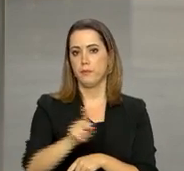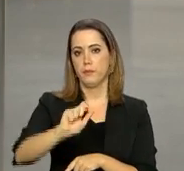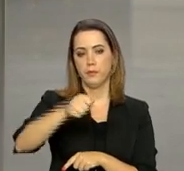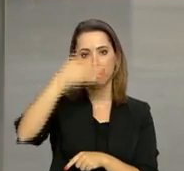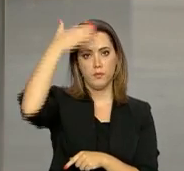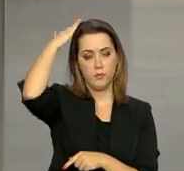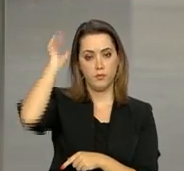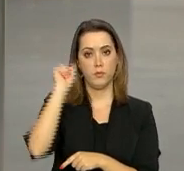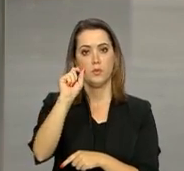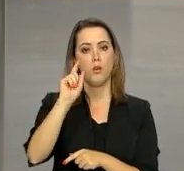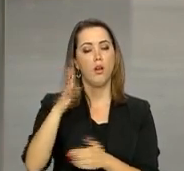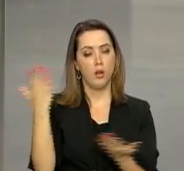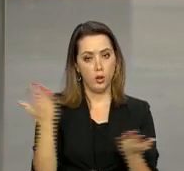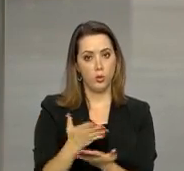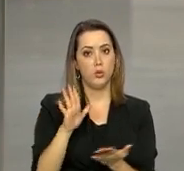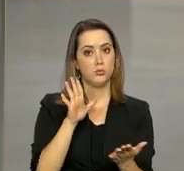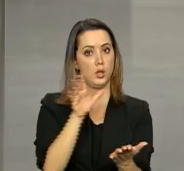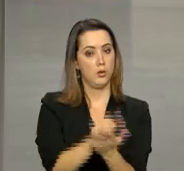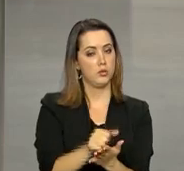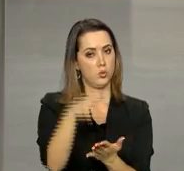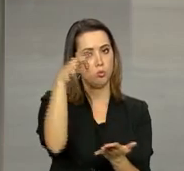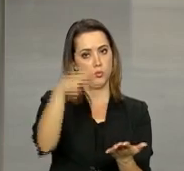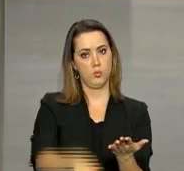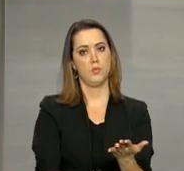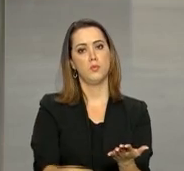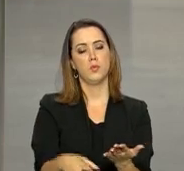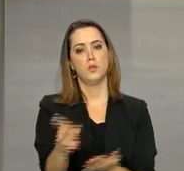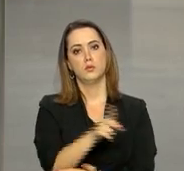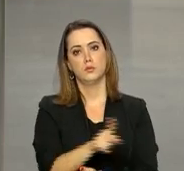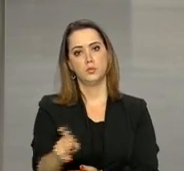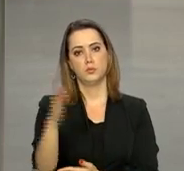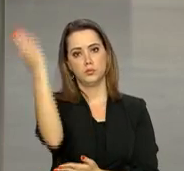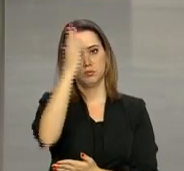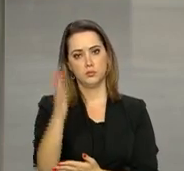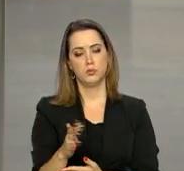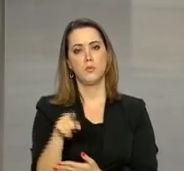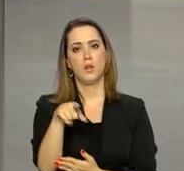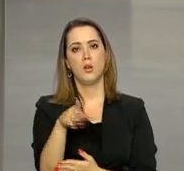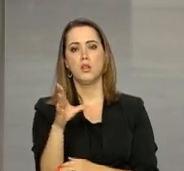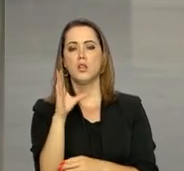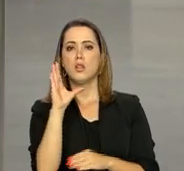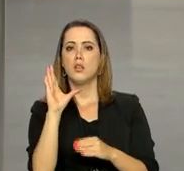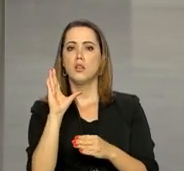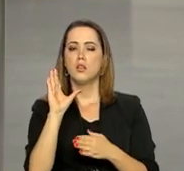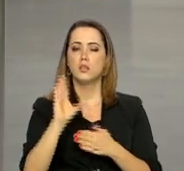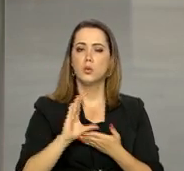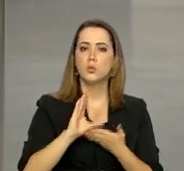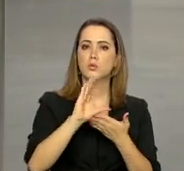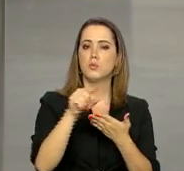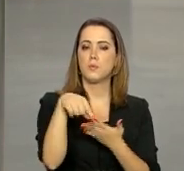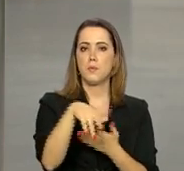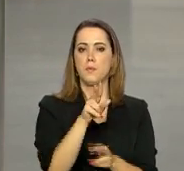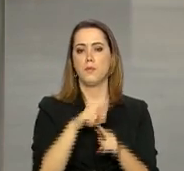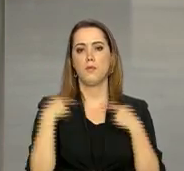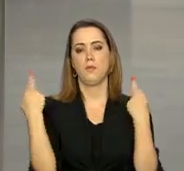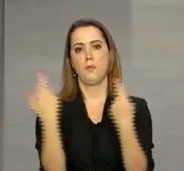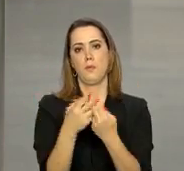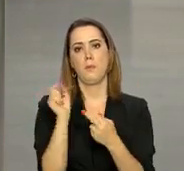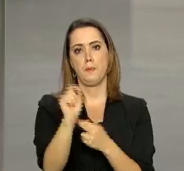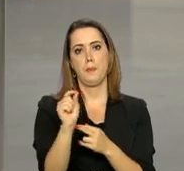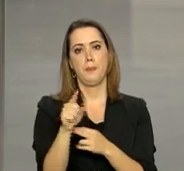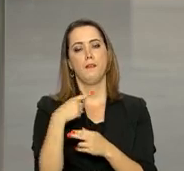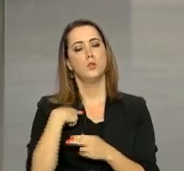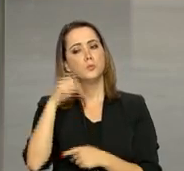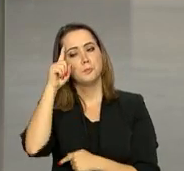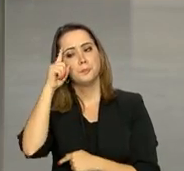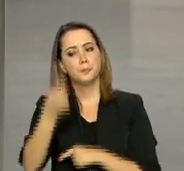que assumiu de forma definitiva a presidência da República. Ele coordenou a reunião ministerial aqui no Palácio do Planalto e passou uma série